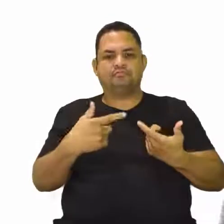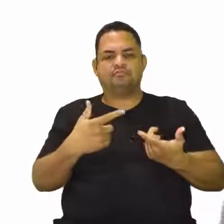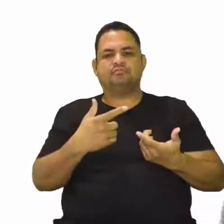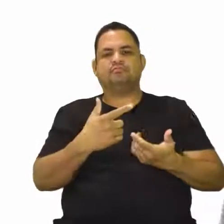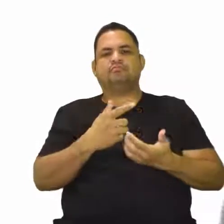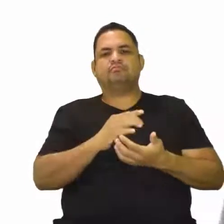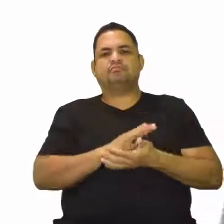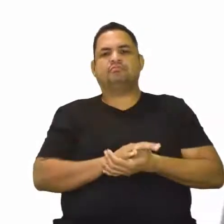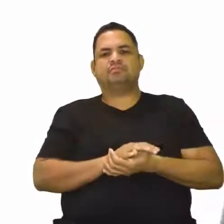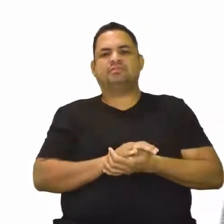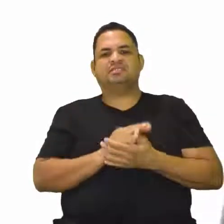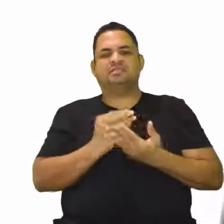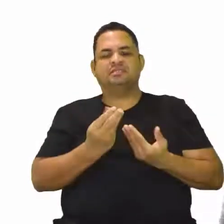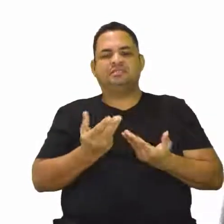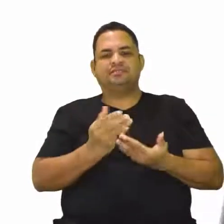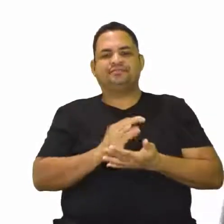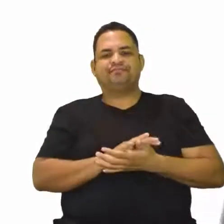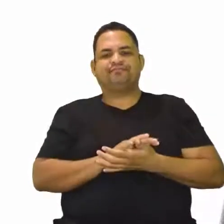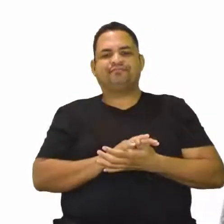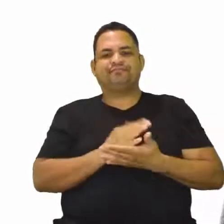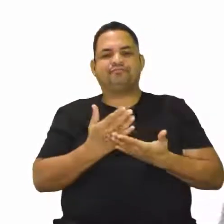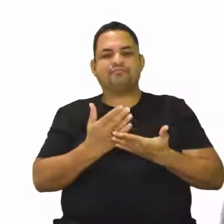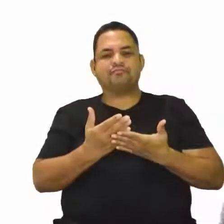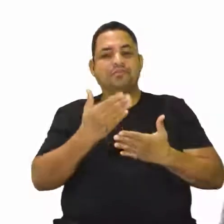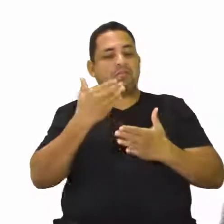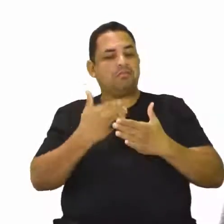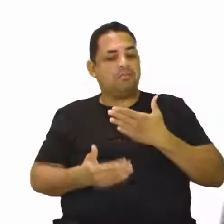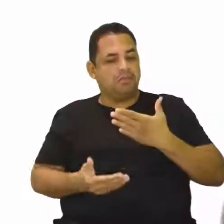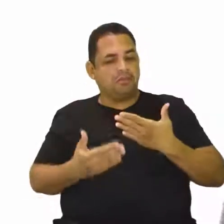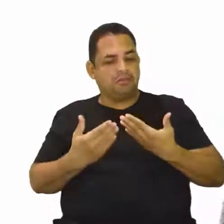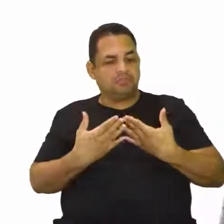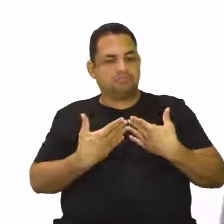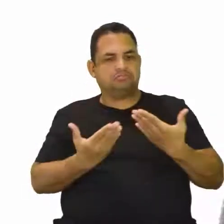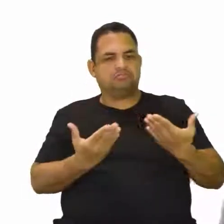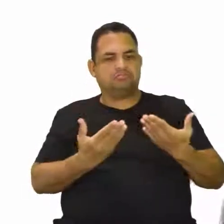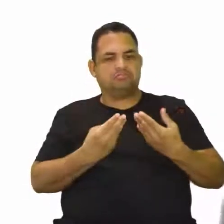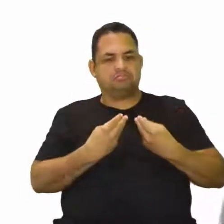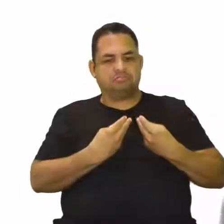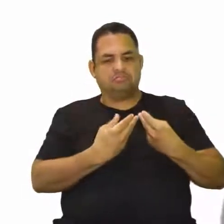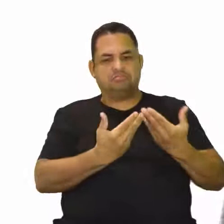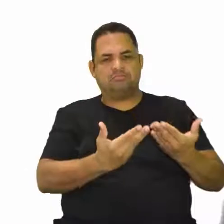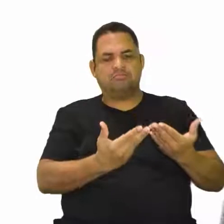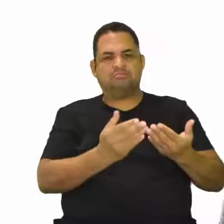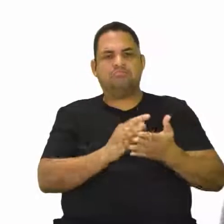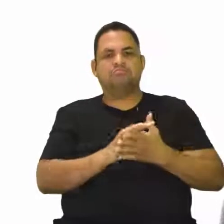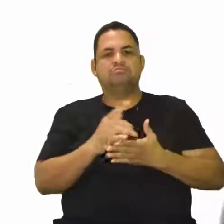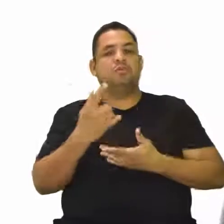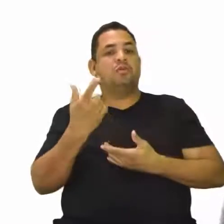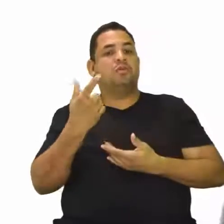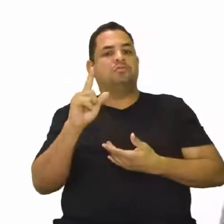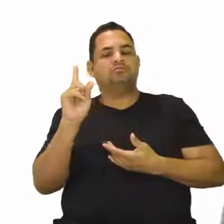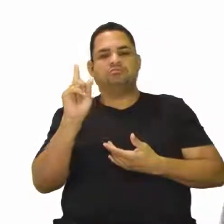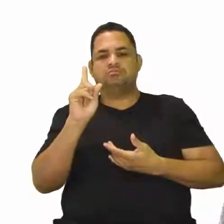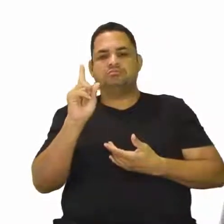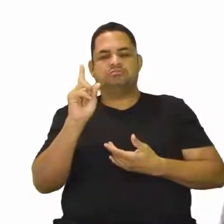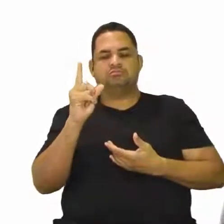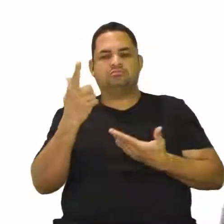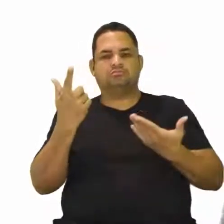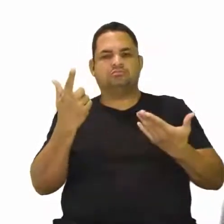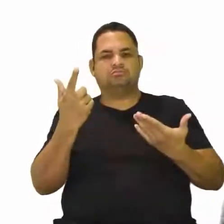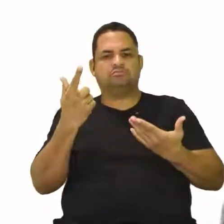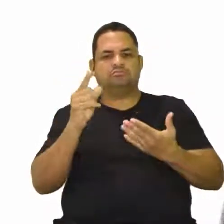oficiais que entregaram se renderam os outros vão os